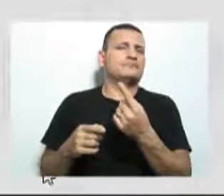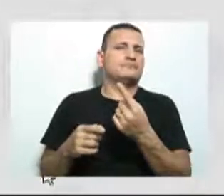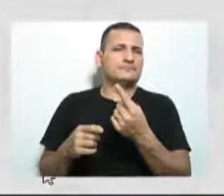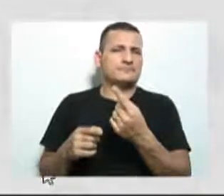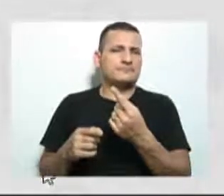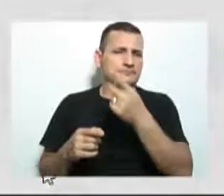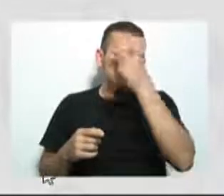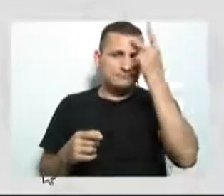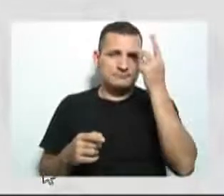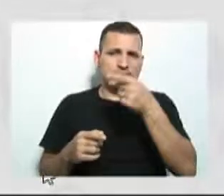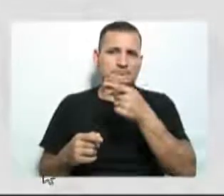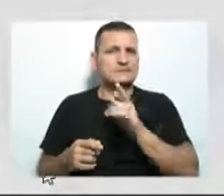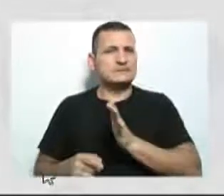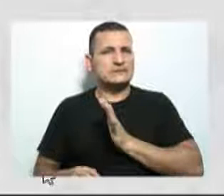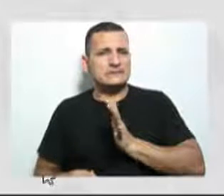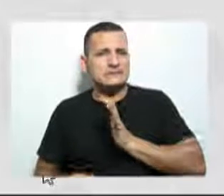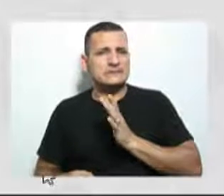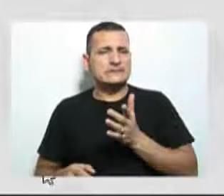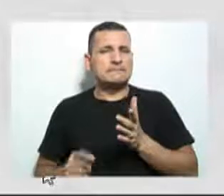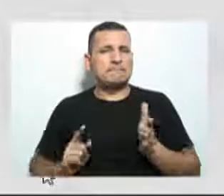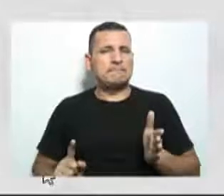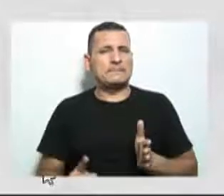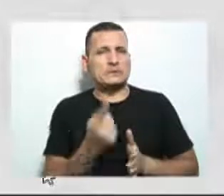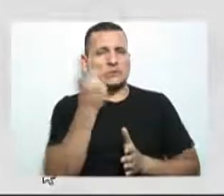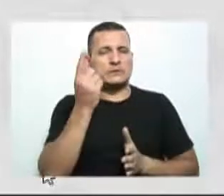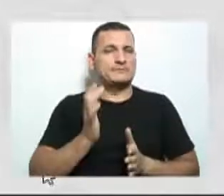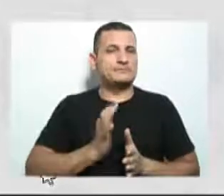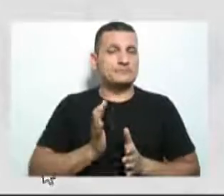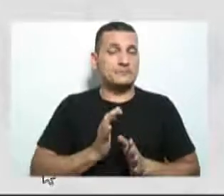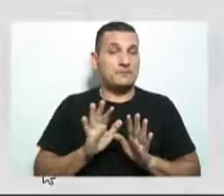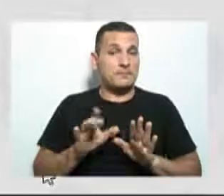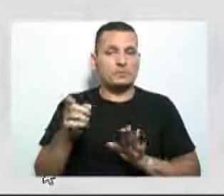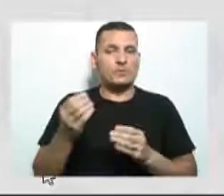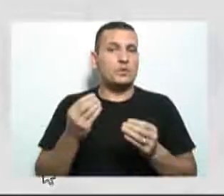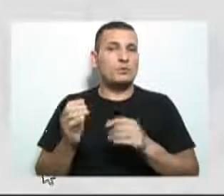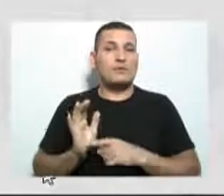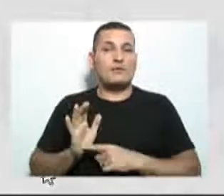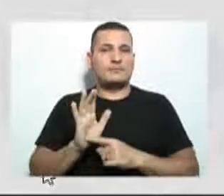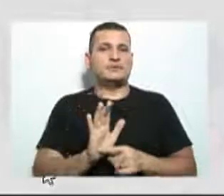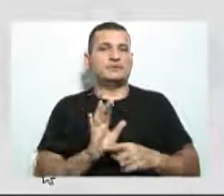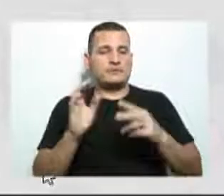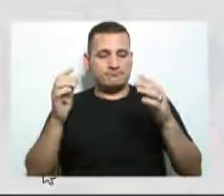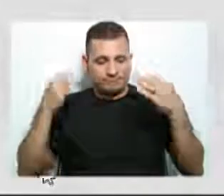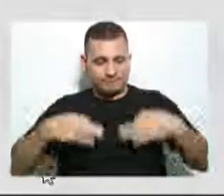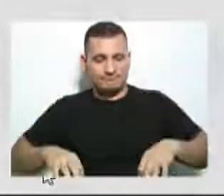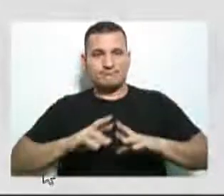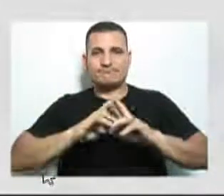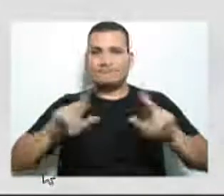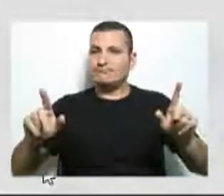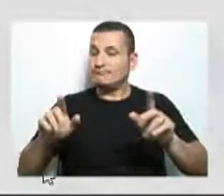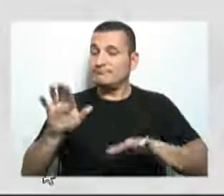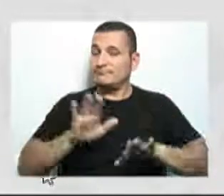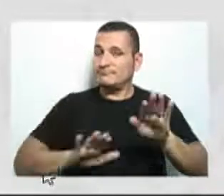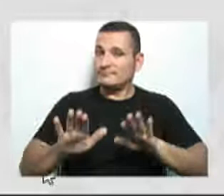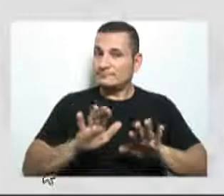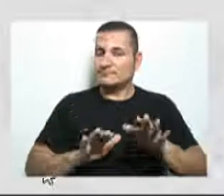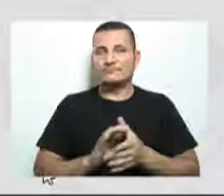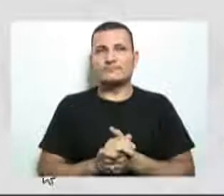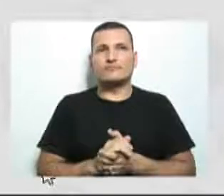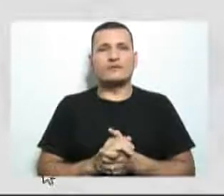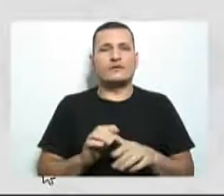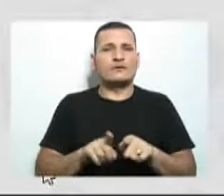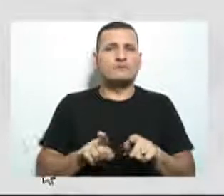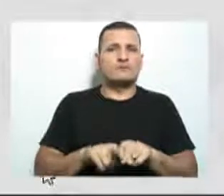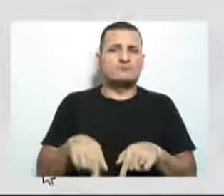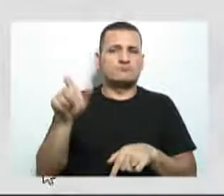a pessoa é rica, é milionária, é isso, aquilo. E a forma dela se apresentar é diferente. Cuidado, hein? Não menospreze a